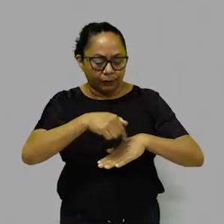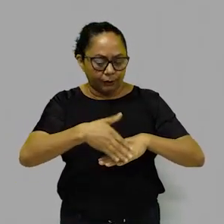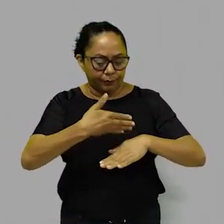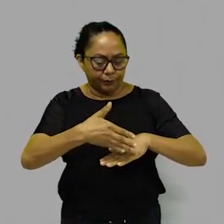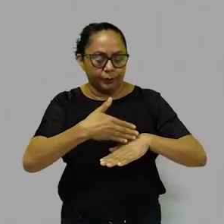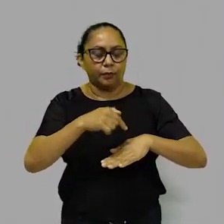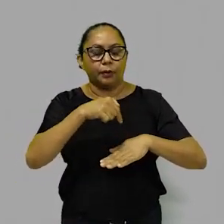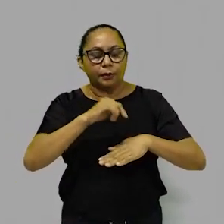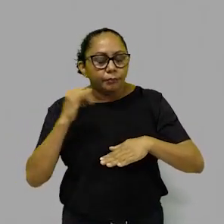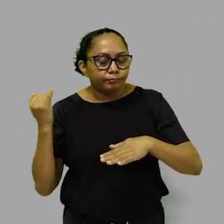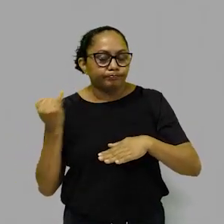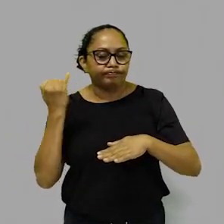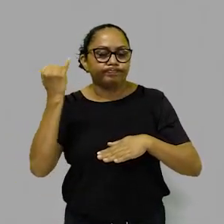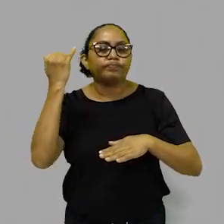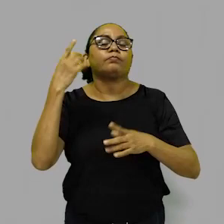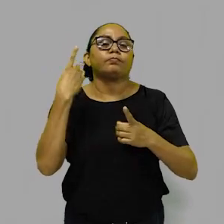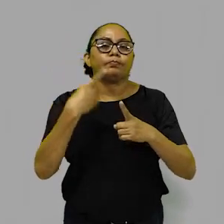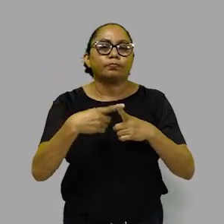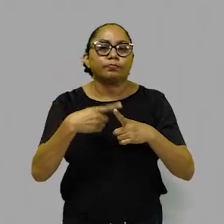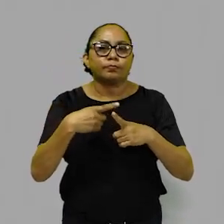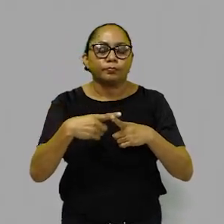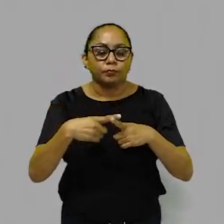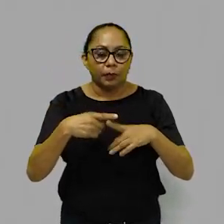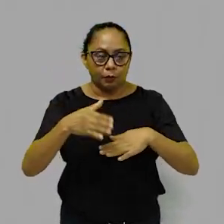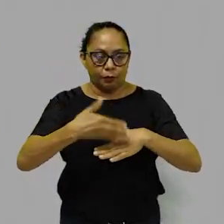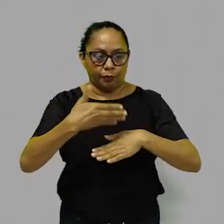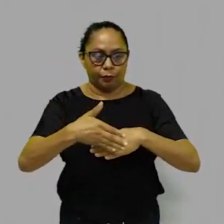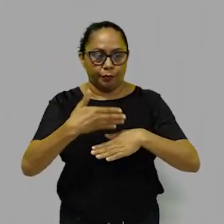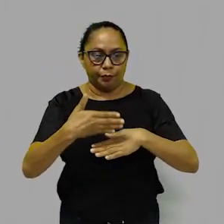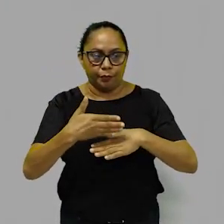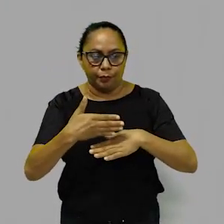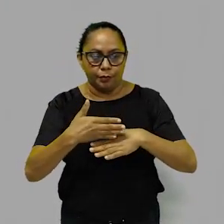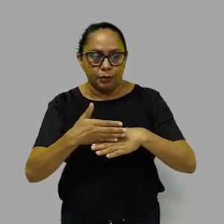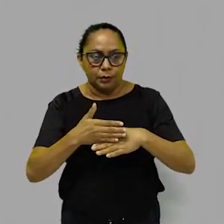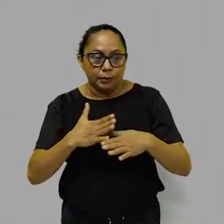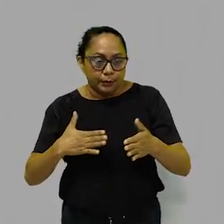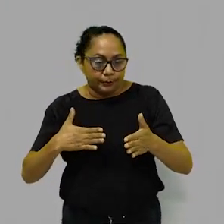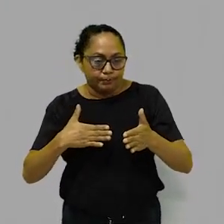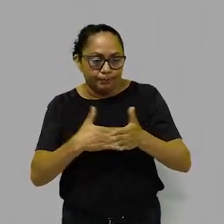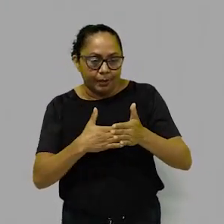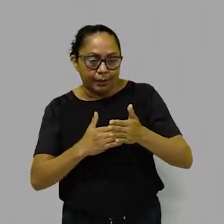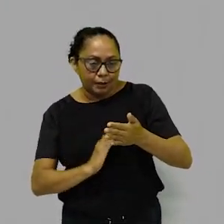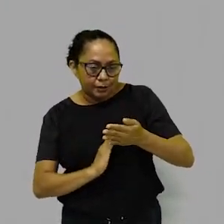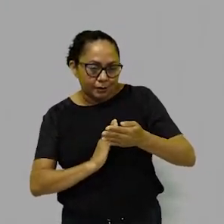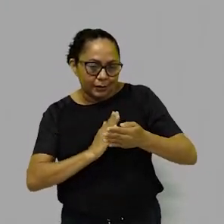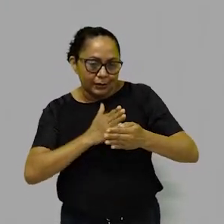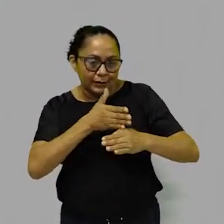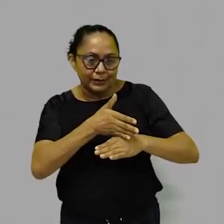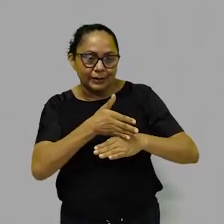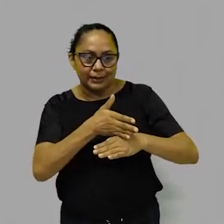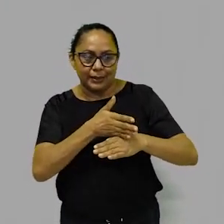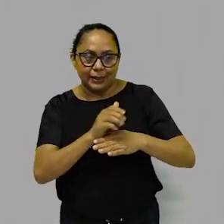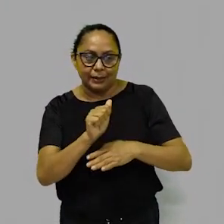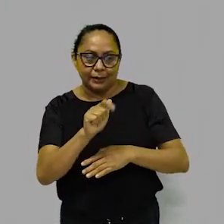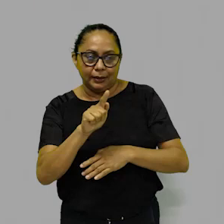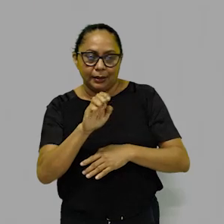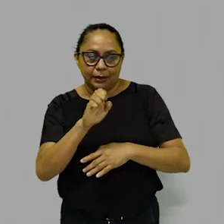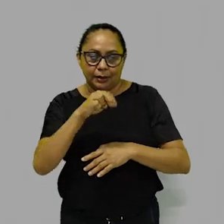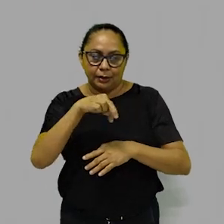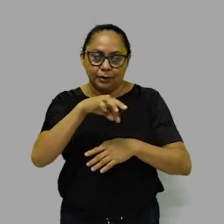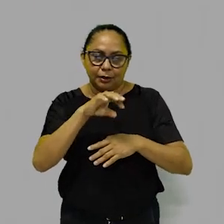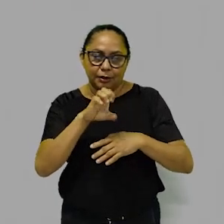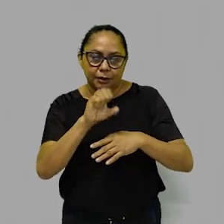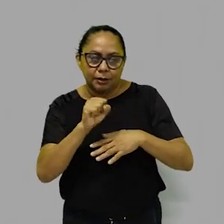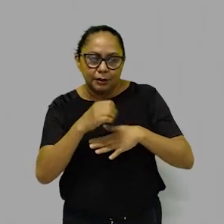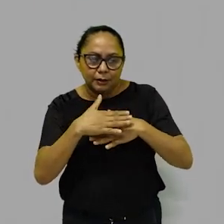muito importante, pessoal. Por quê? O calor ele vai impedir a entrada de agentes sensíveis ao calor. Já é